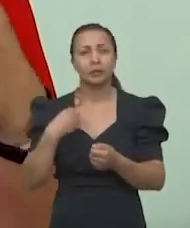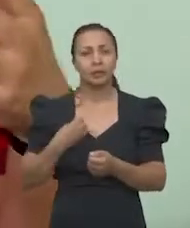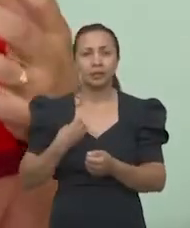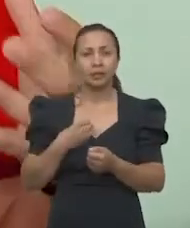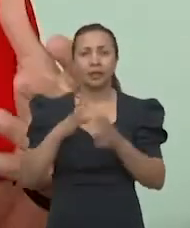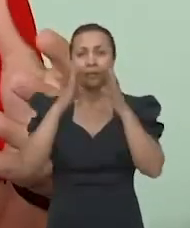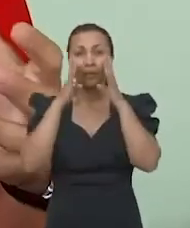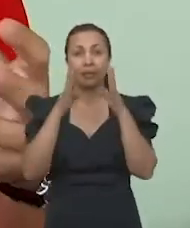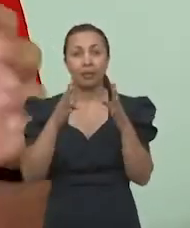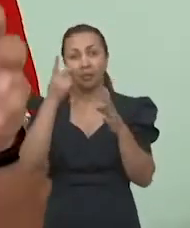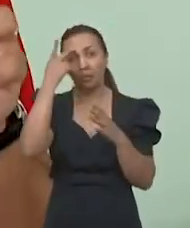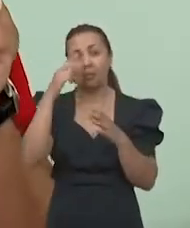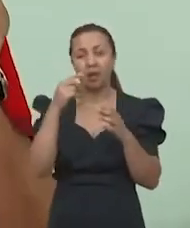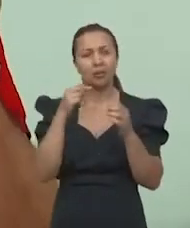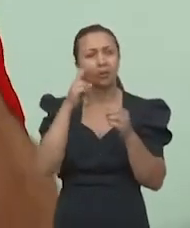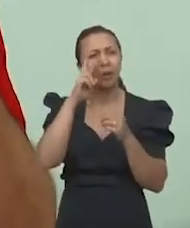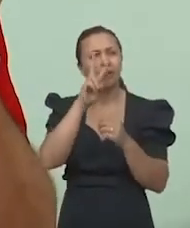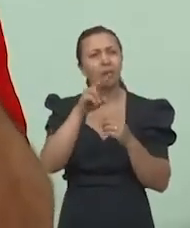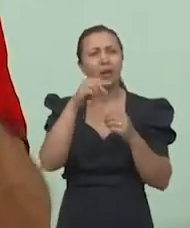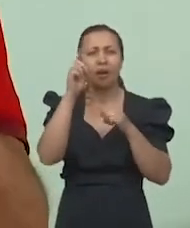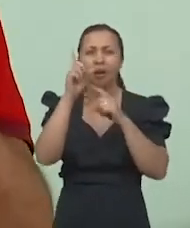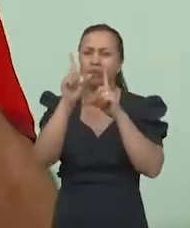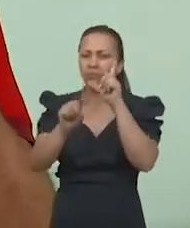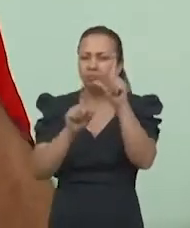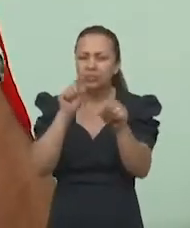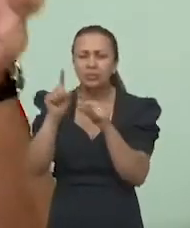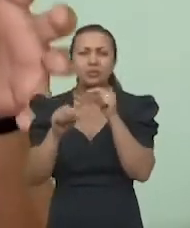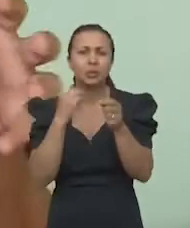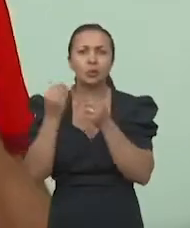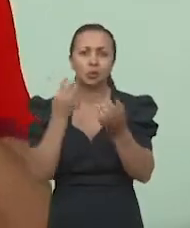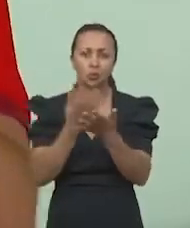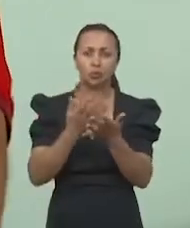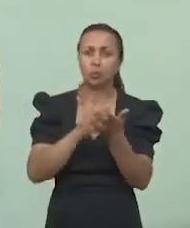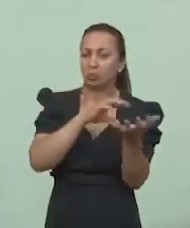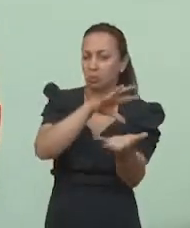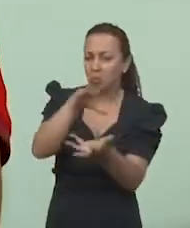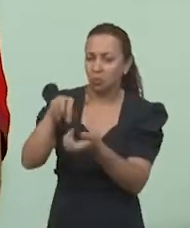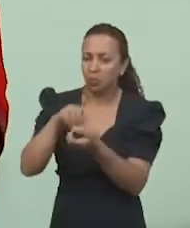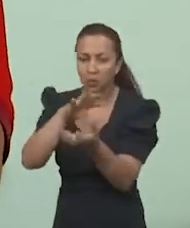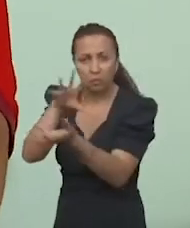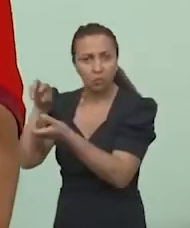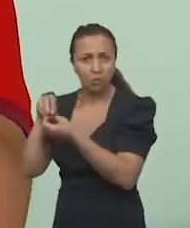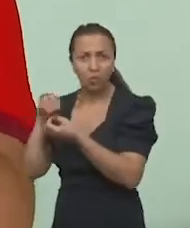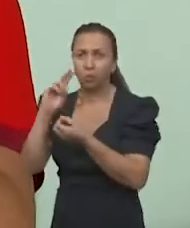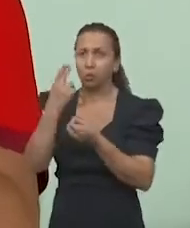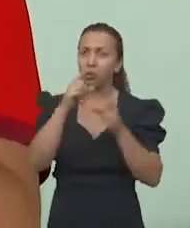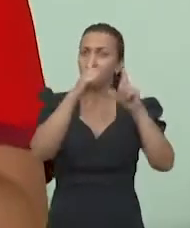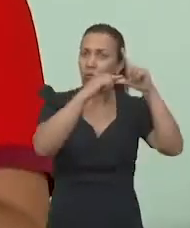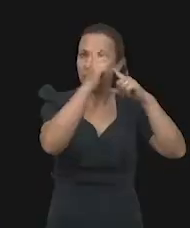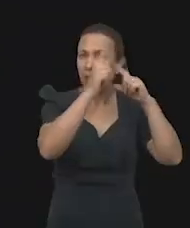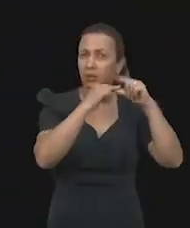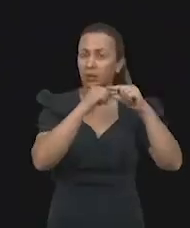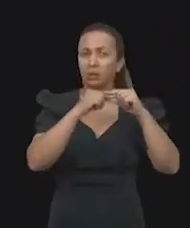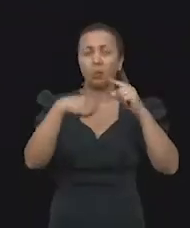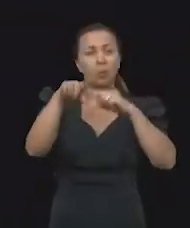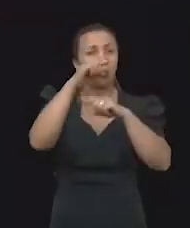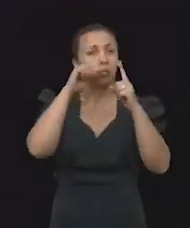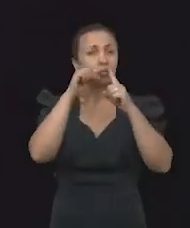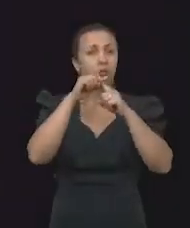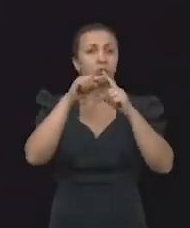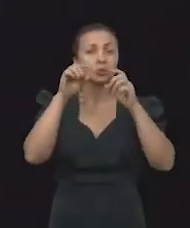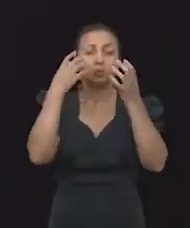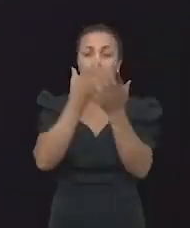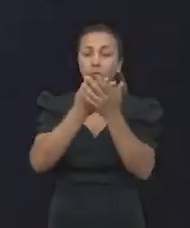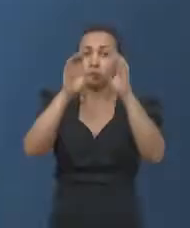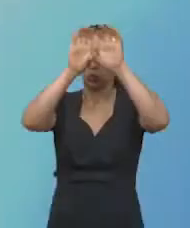não estamos atentos a olhar detalhes como estudamos planetas ou estrelas, nós não olhamos para esses detalhes. O objetivo